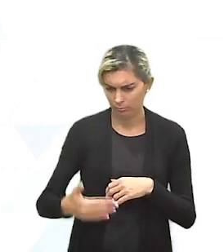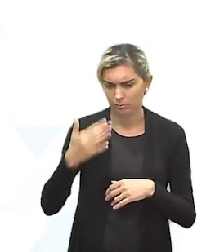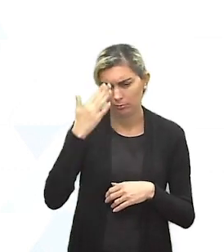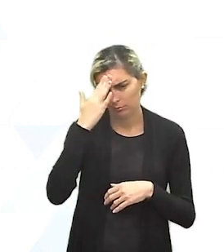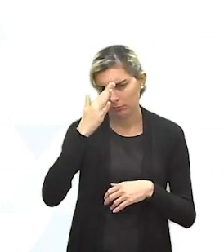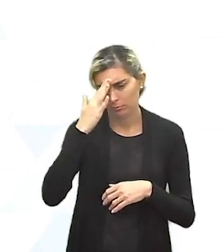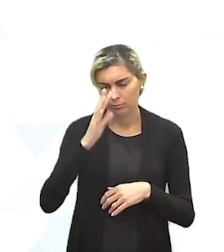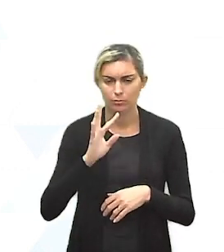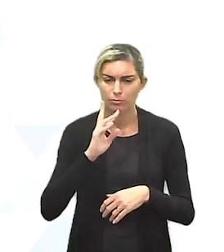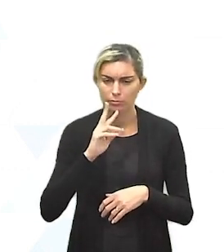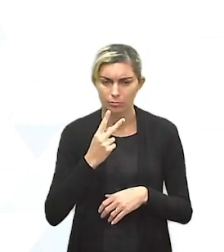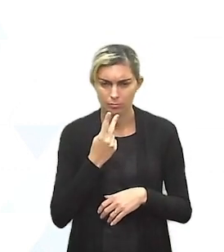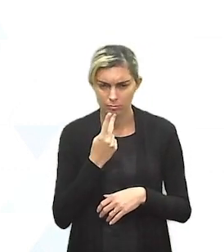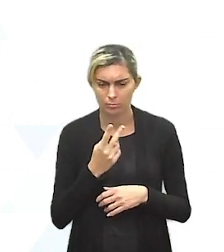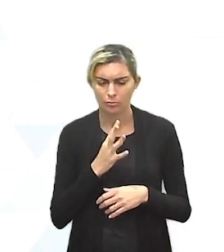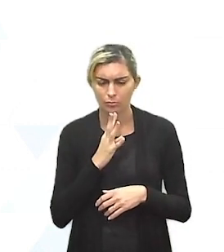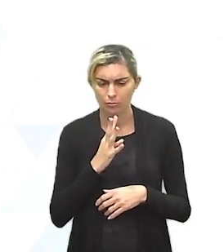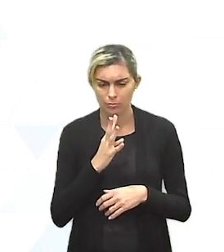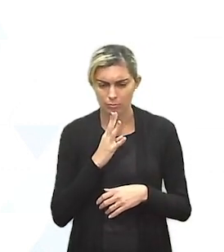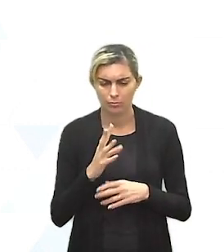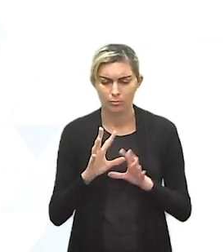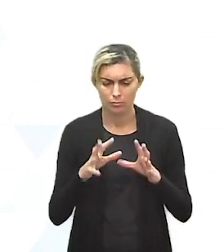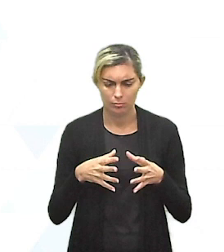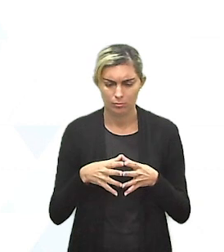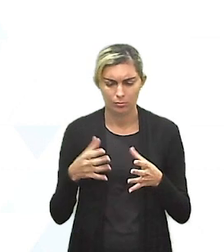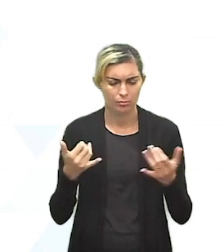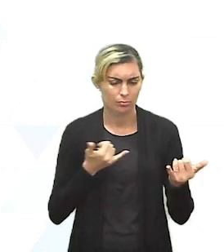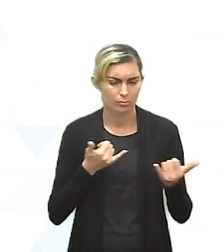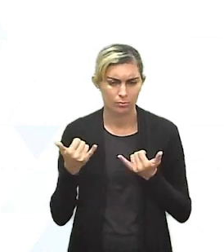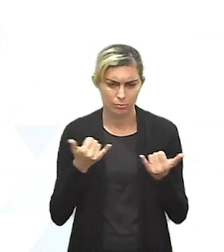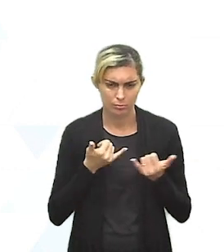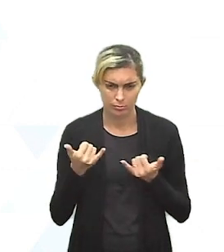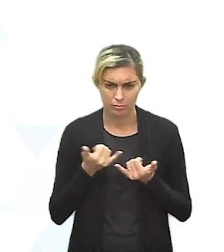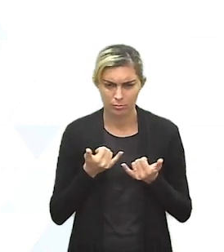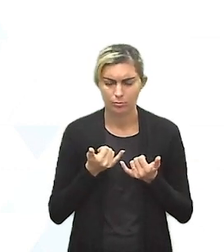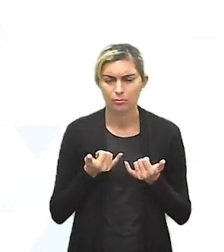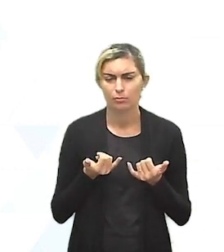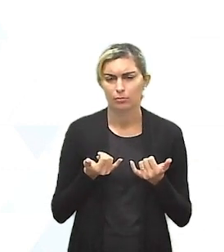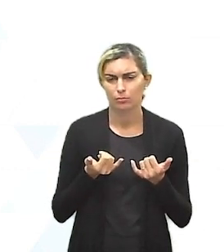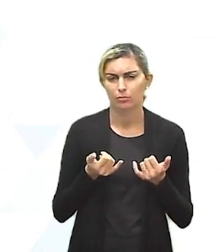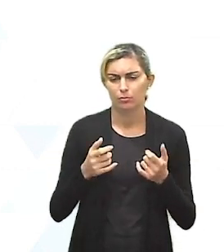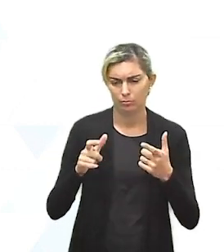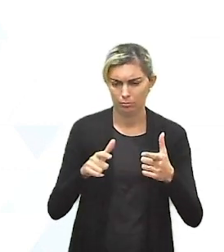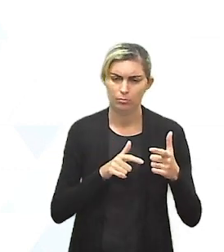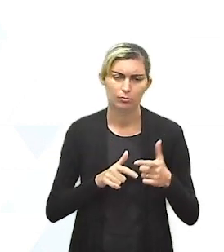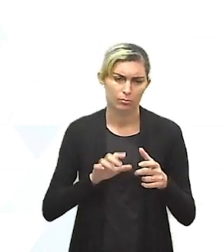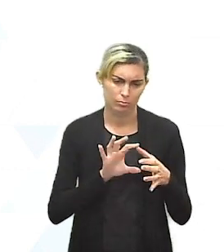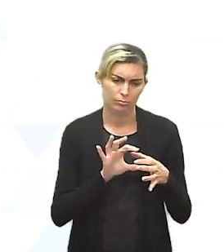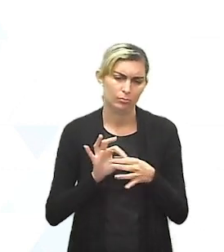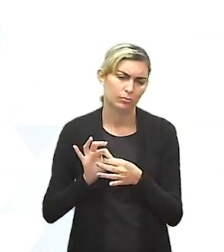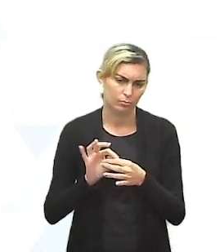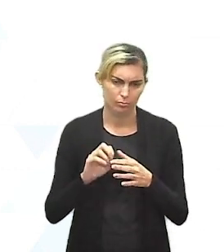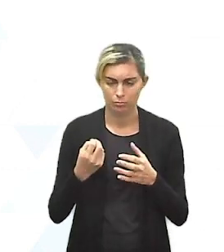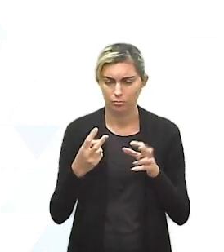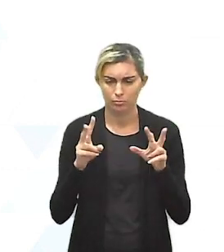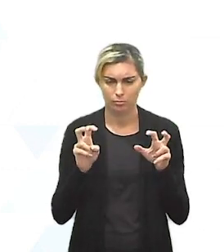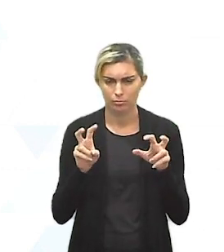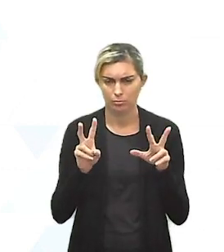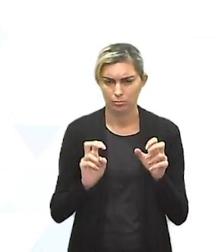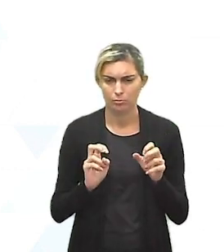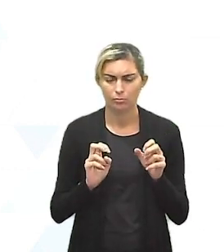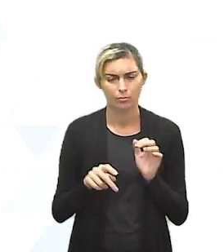é conhecimento. Conhecimento é um conjunto de informações acerca de determinado contexto ou temática